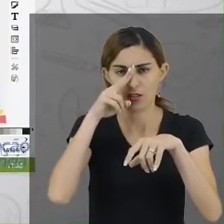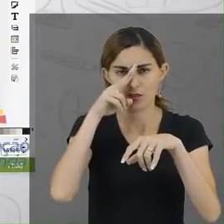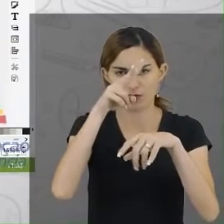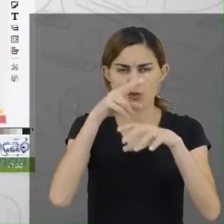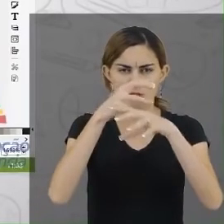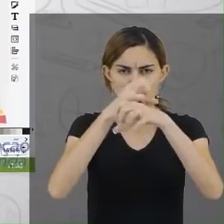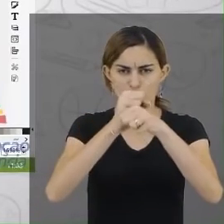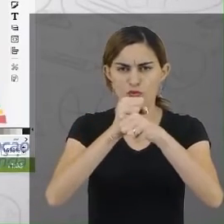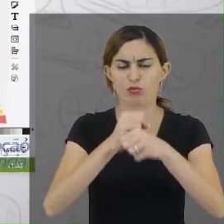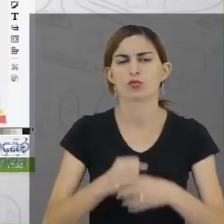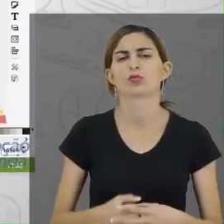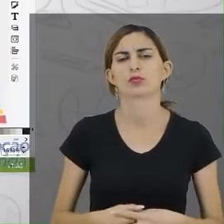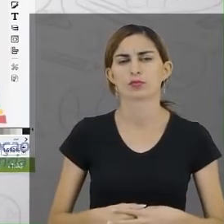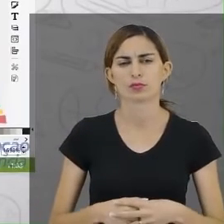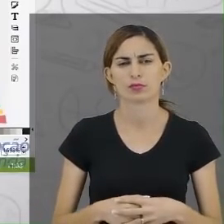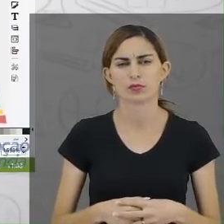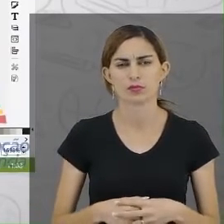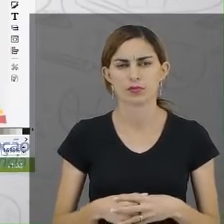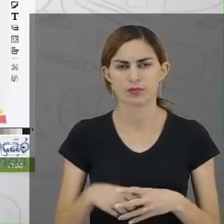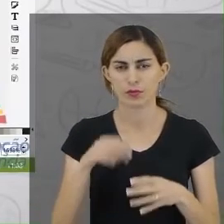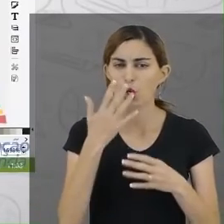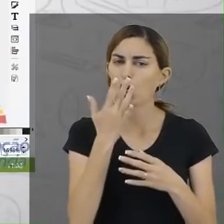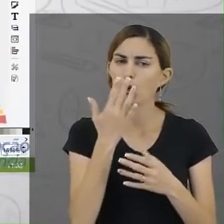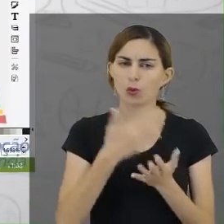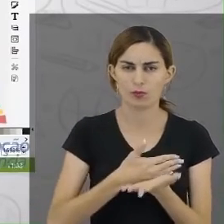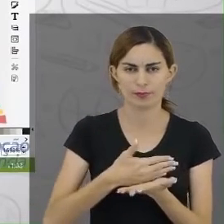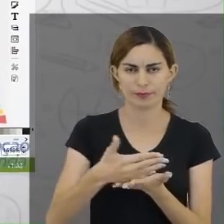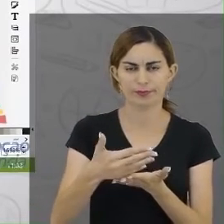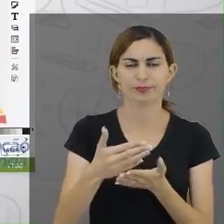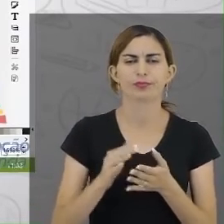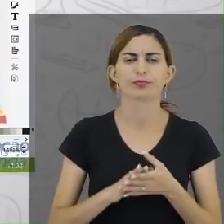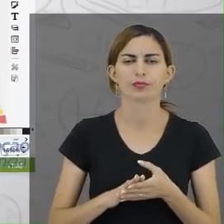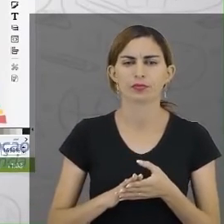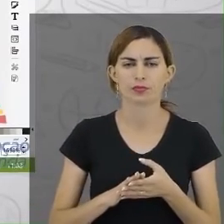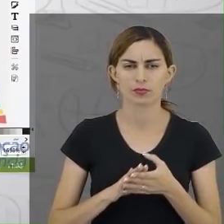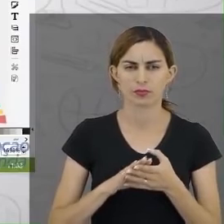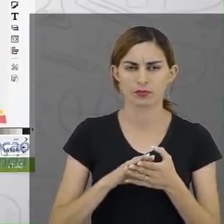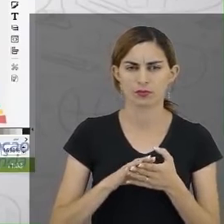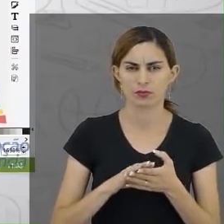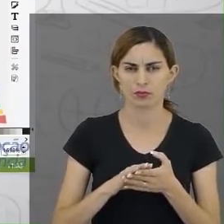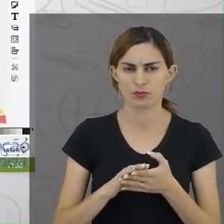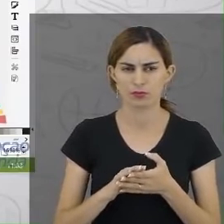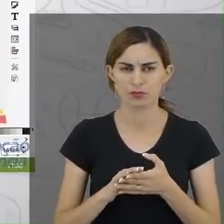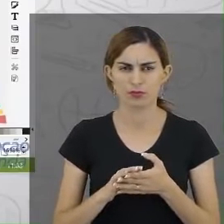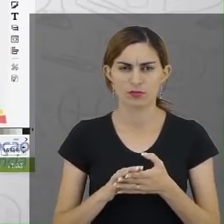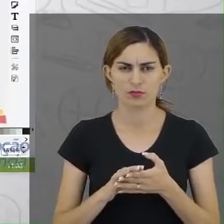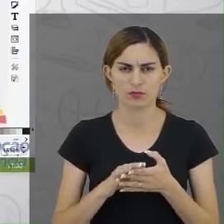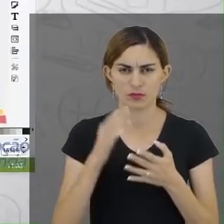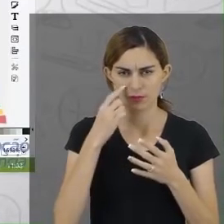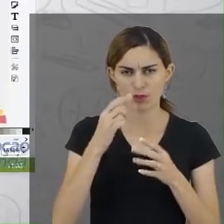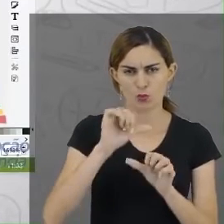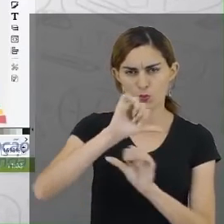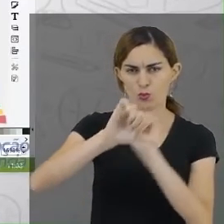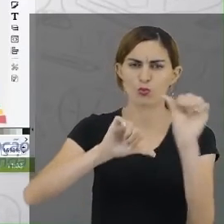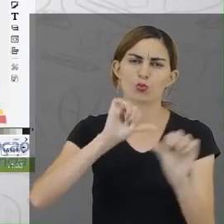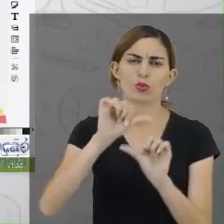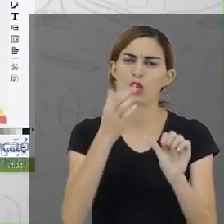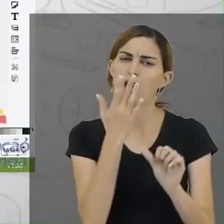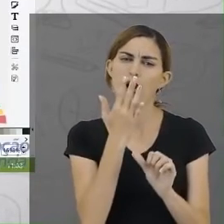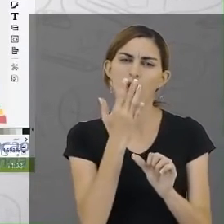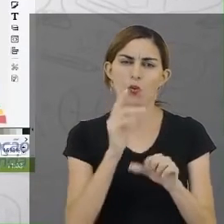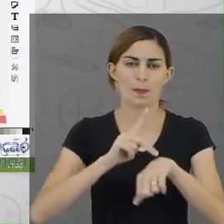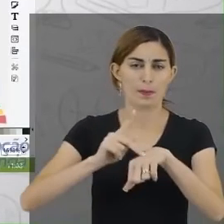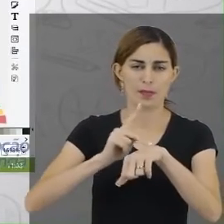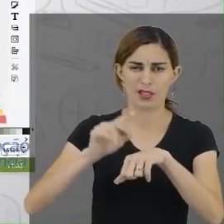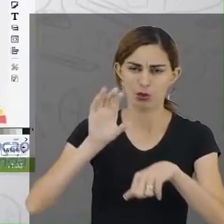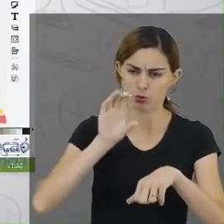bordas. Vamos selecionar aqui a cor de início do gradiente. Vamos ajustar ele para que